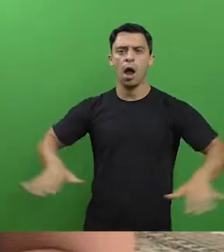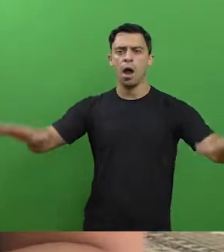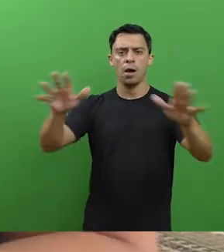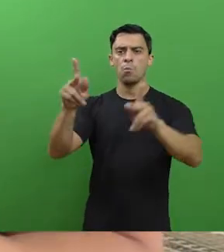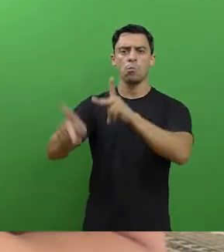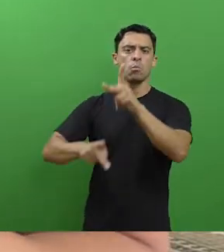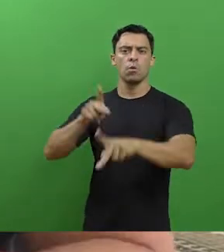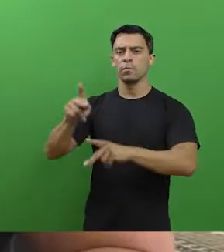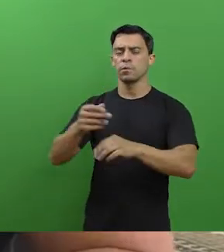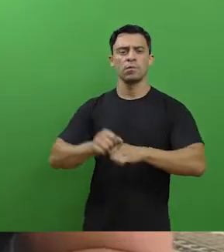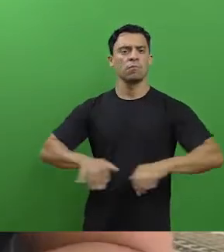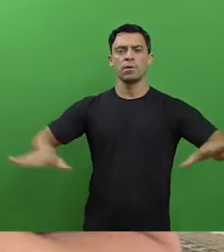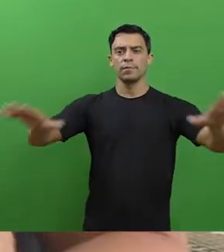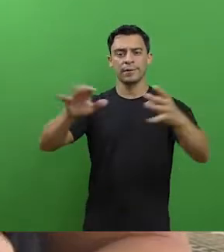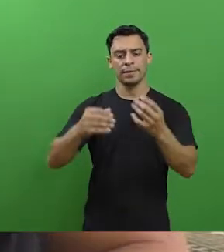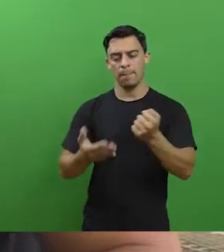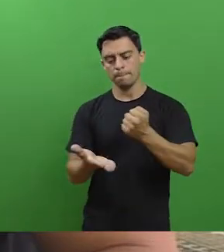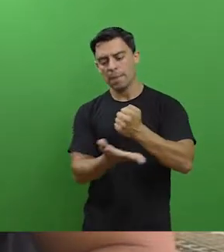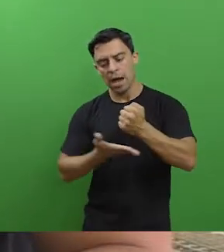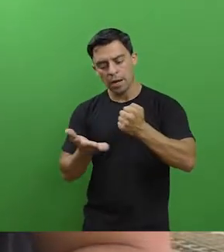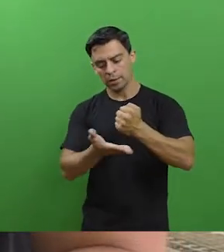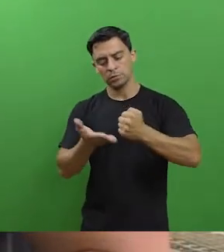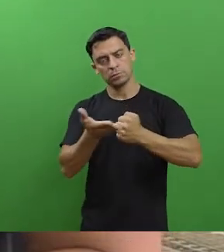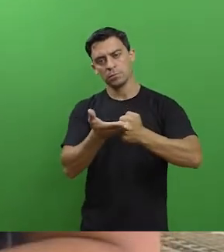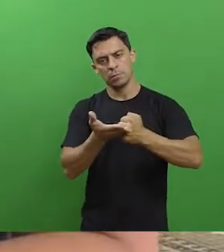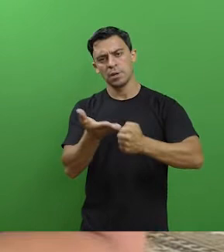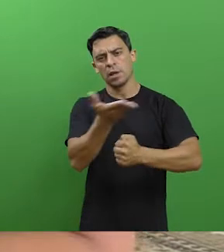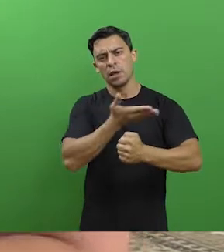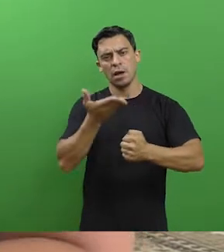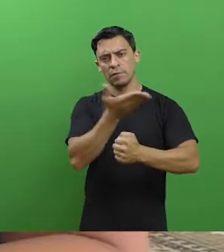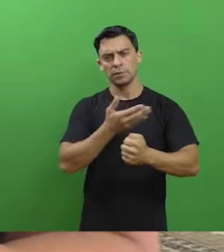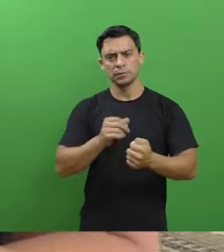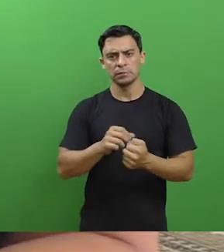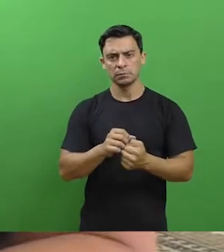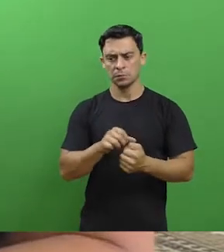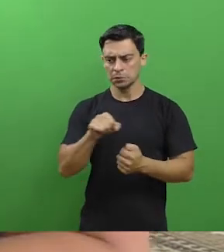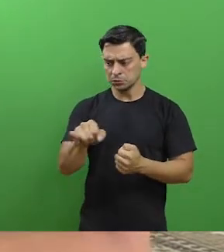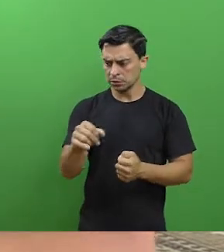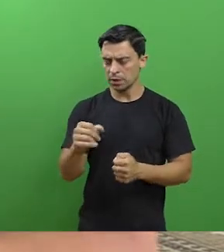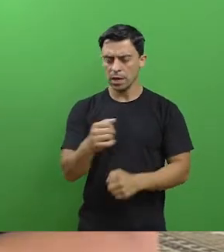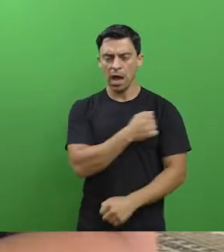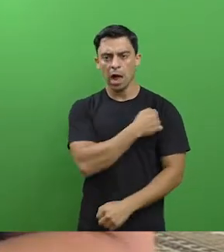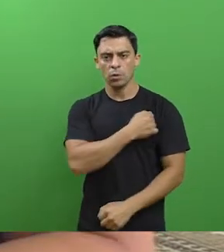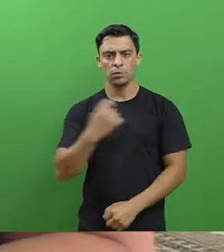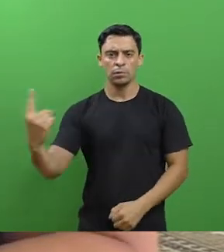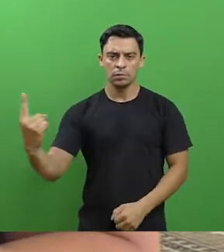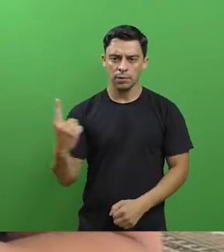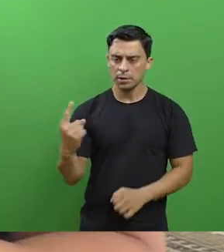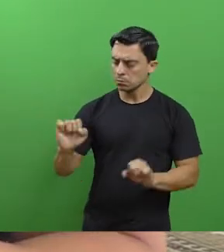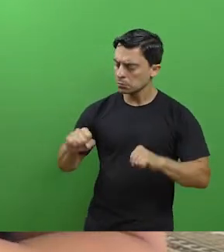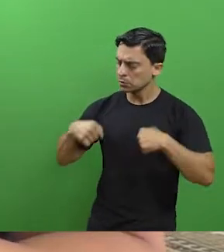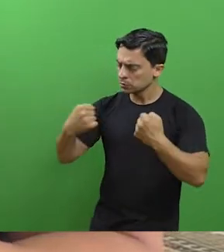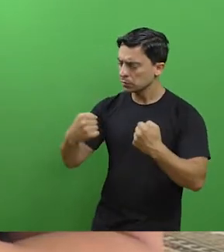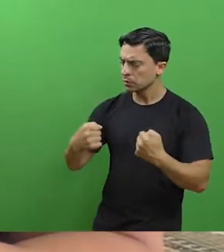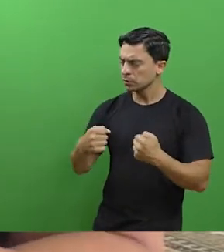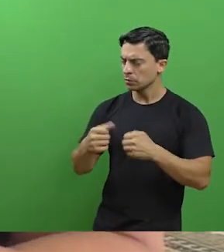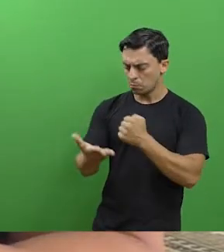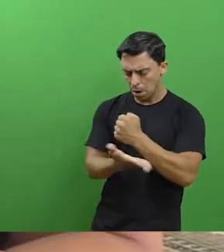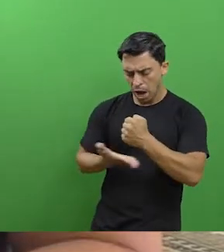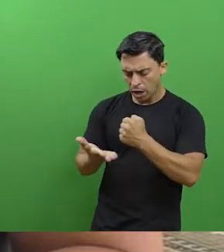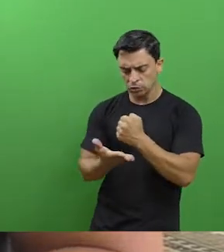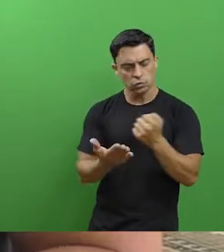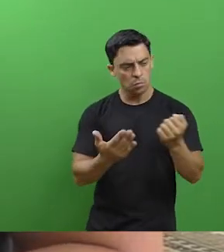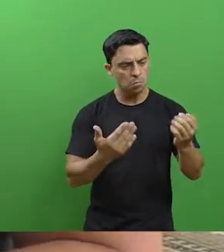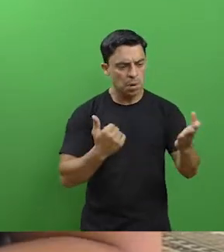nível básico, o nível intermediário e o avançado. Se o aluno se esforçar, no básico já sai conversando, no intermediário ele se aprofunda na